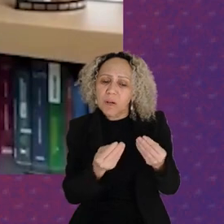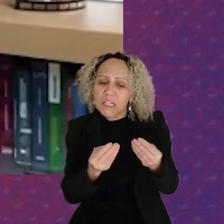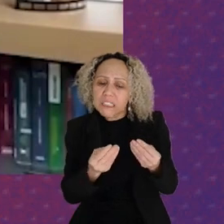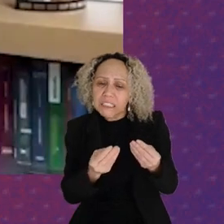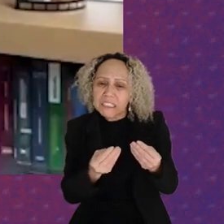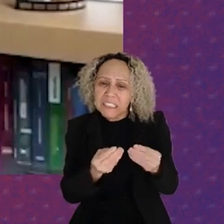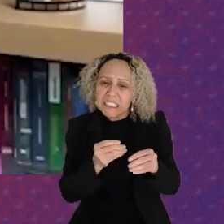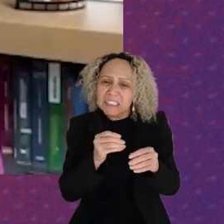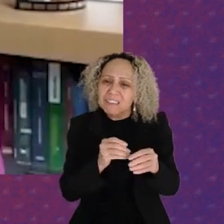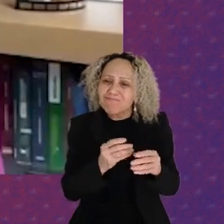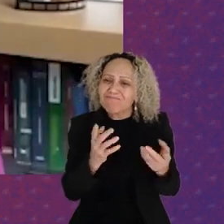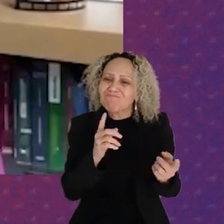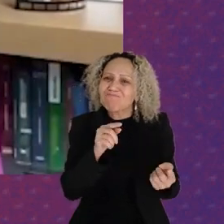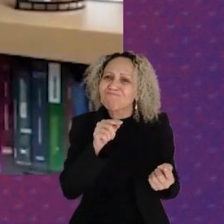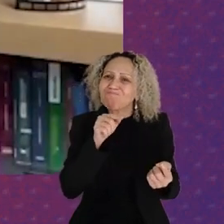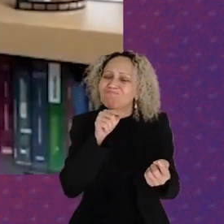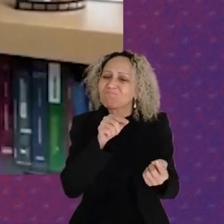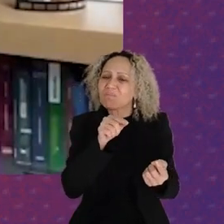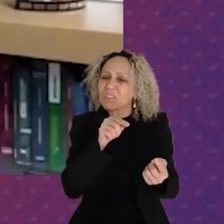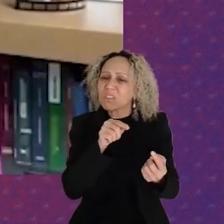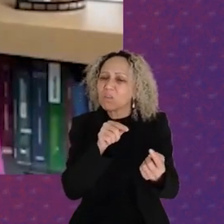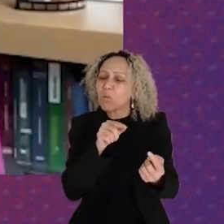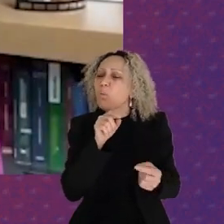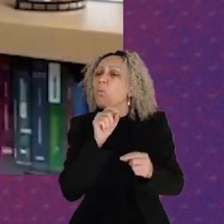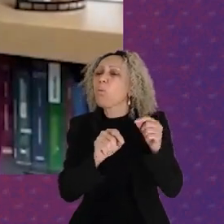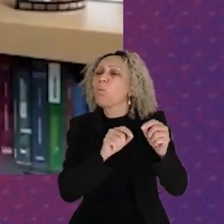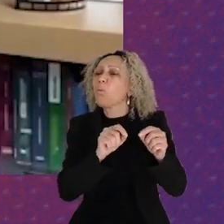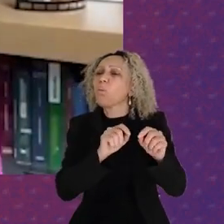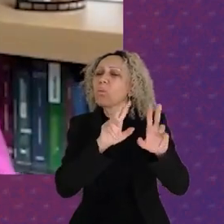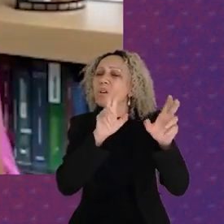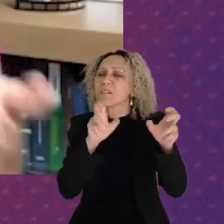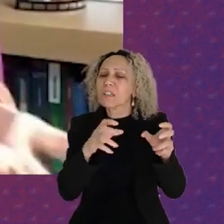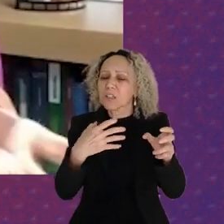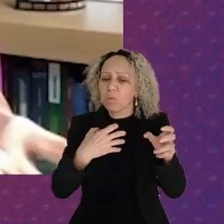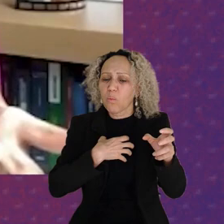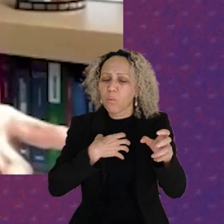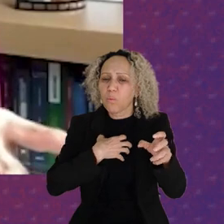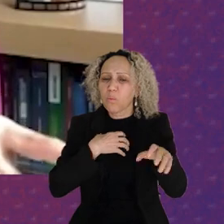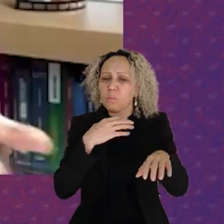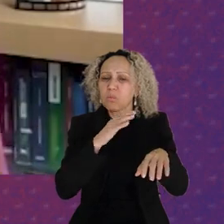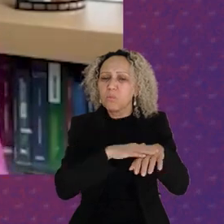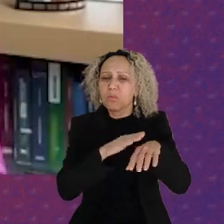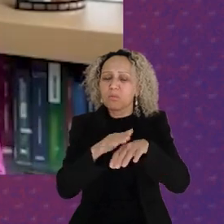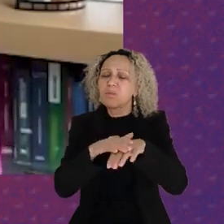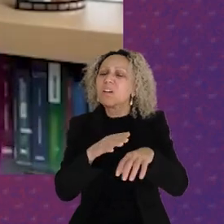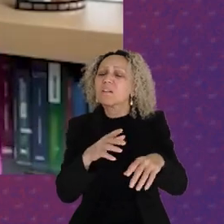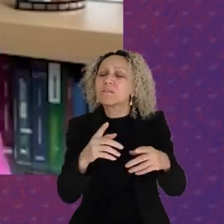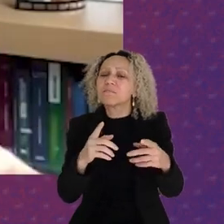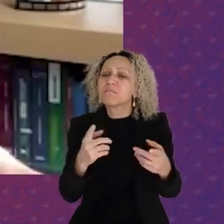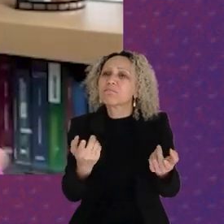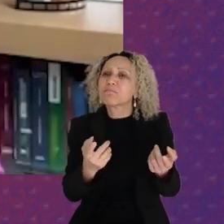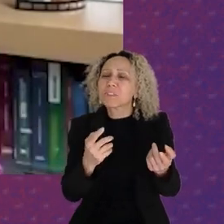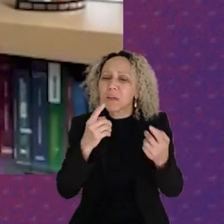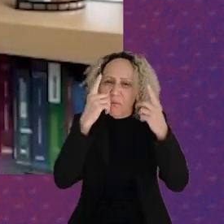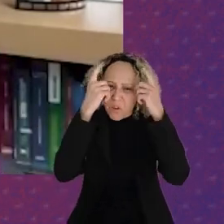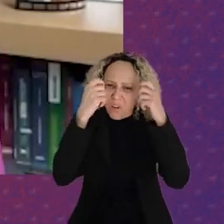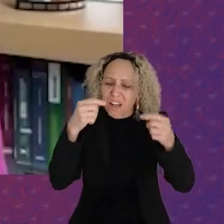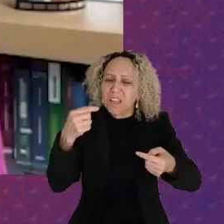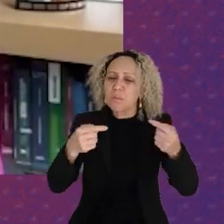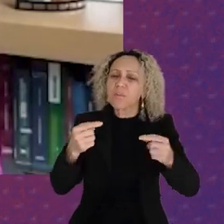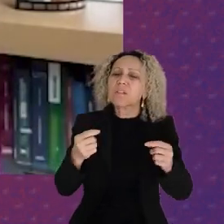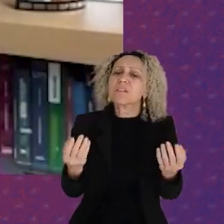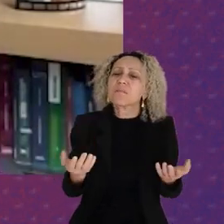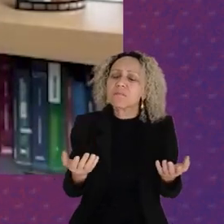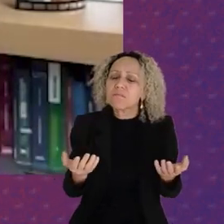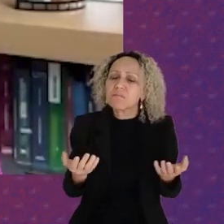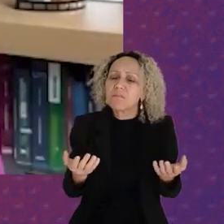levado em conta. Porque a violência política, ela começa desse não lugar. Então, a gente precisa entender. Esse não